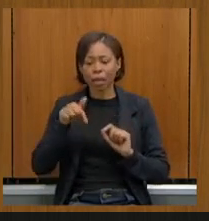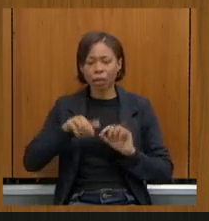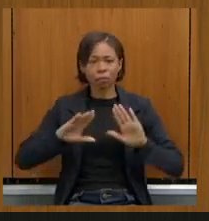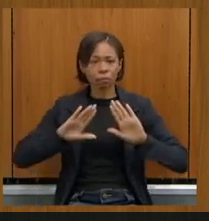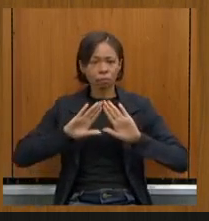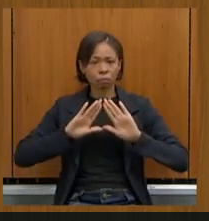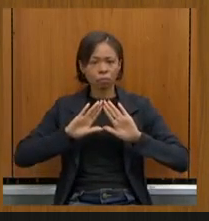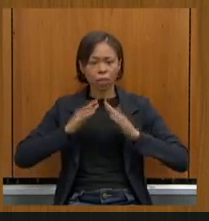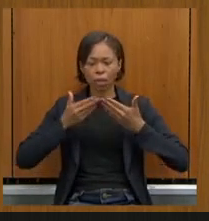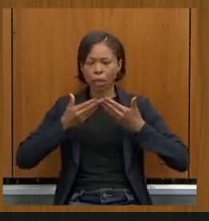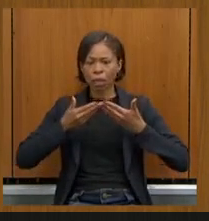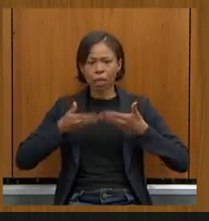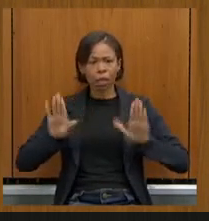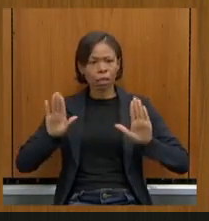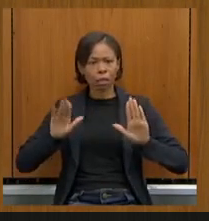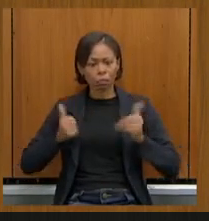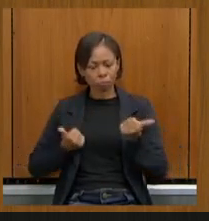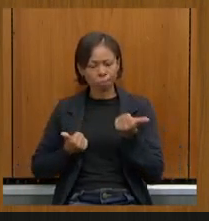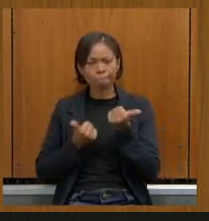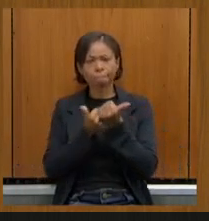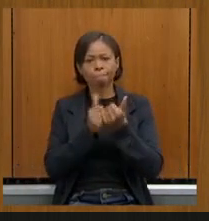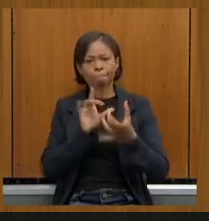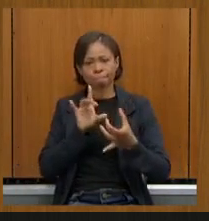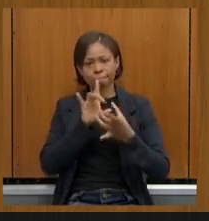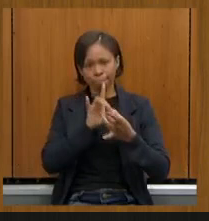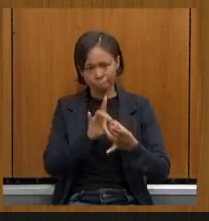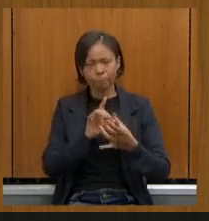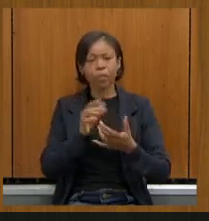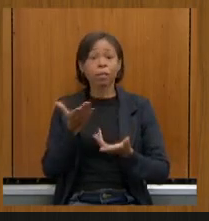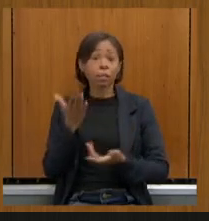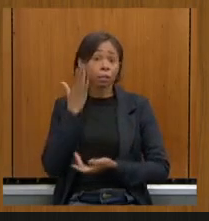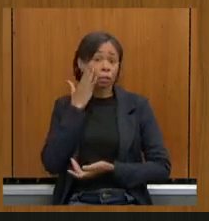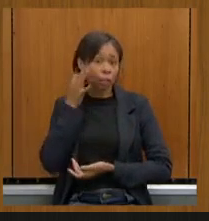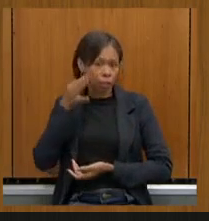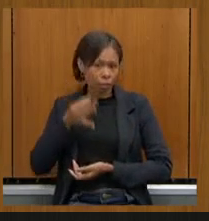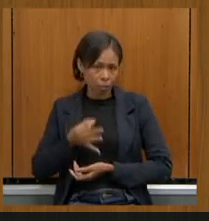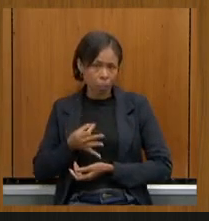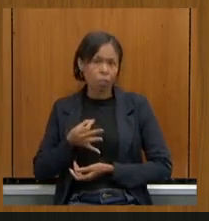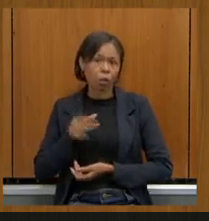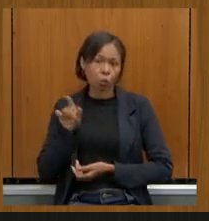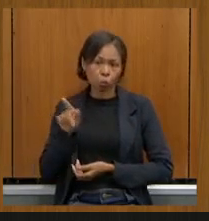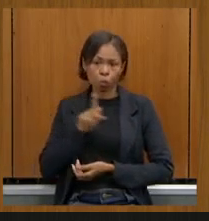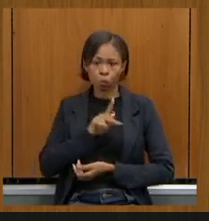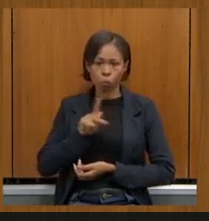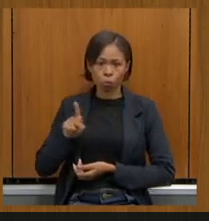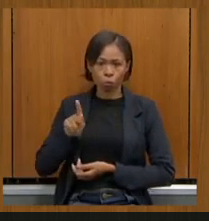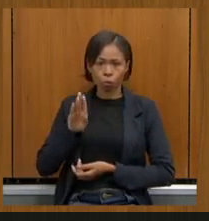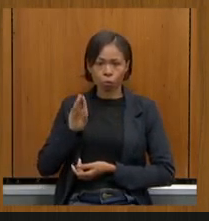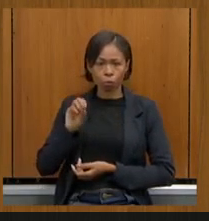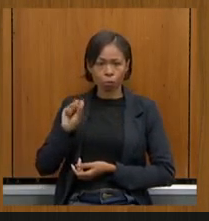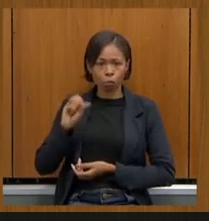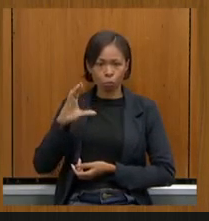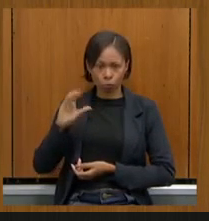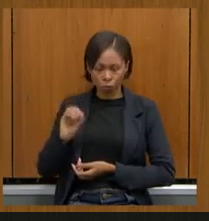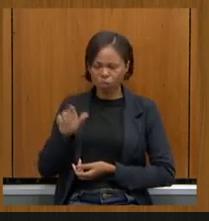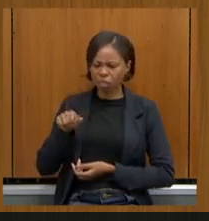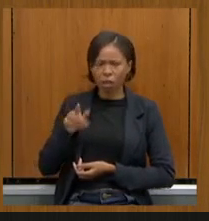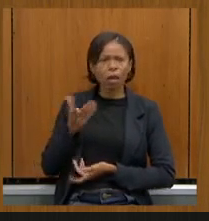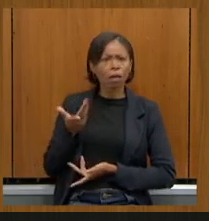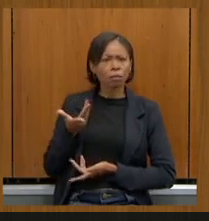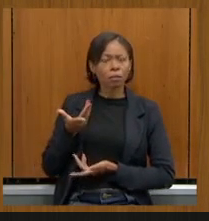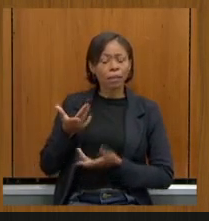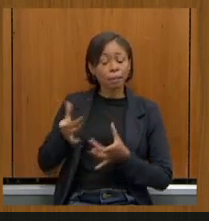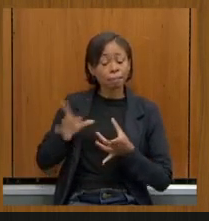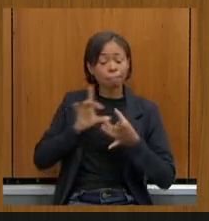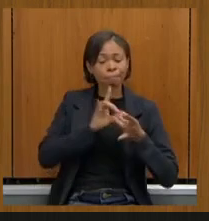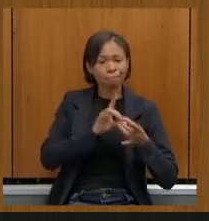abertas para caminhar com você, tenho certeza, como o Bosco já tem feito como presidente, essa comissão tem uma sintonia fina com